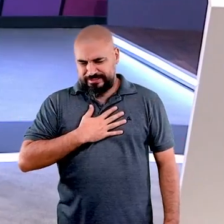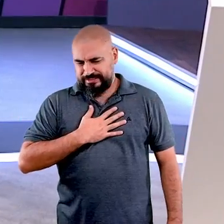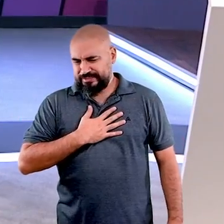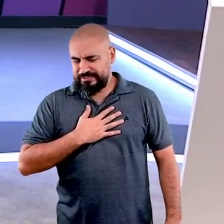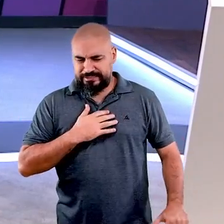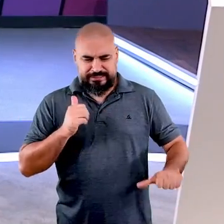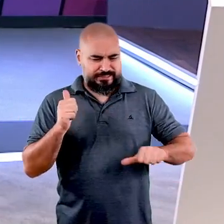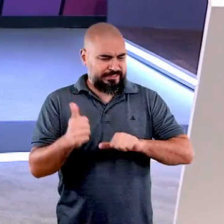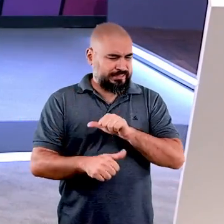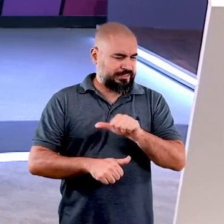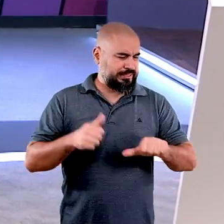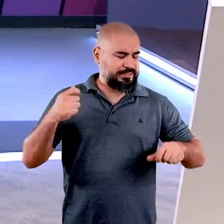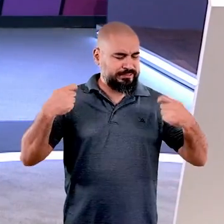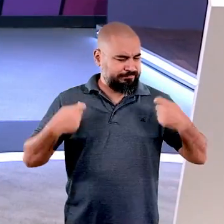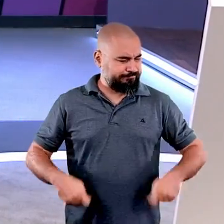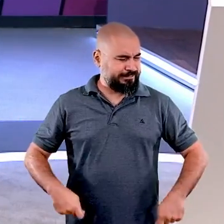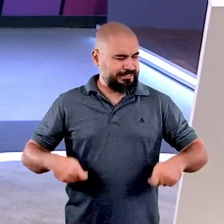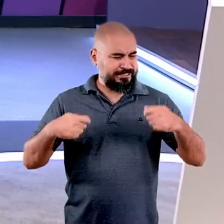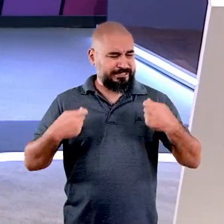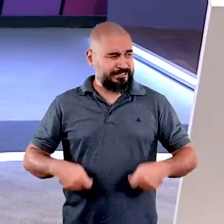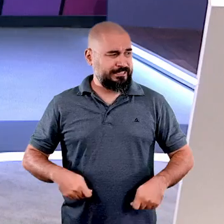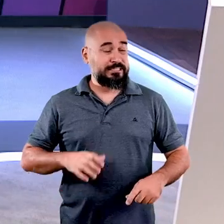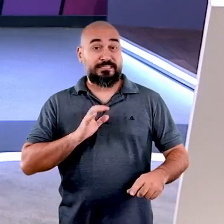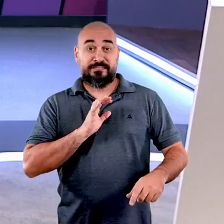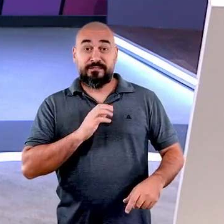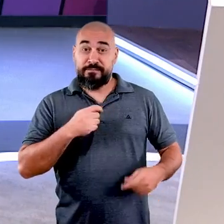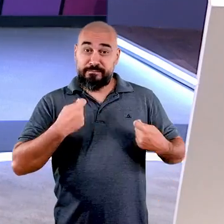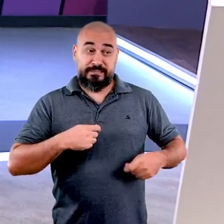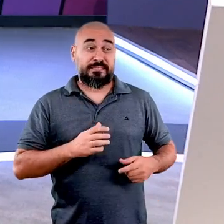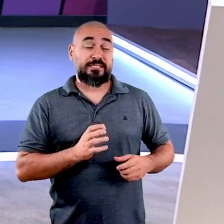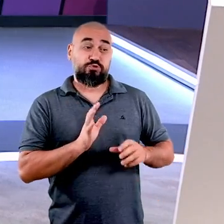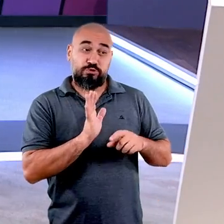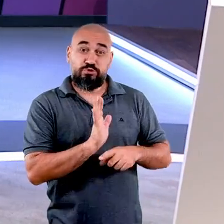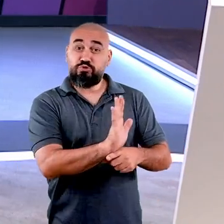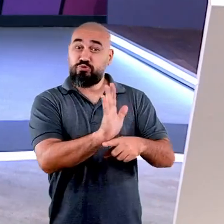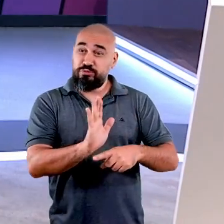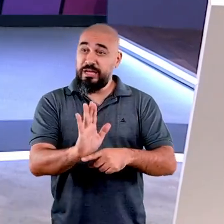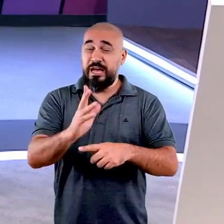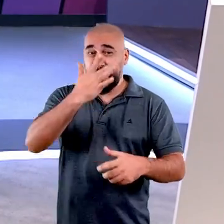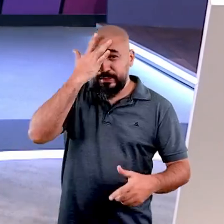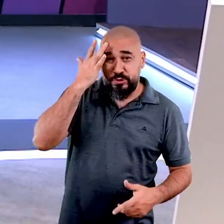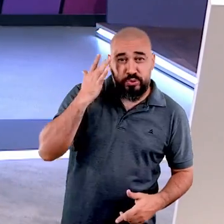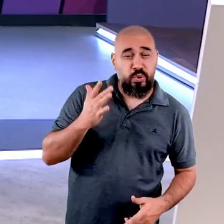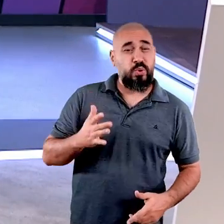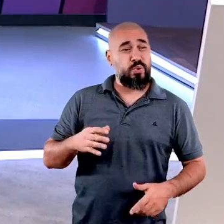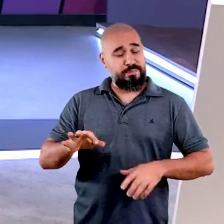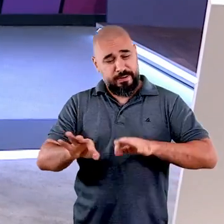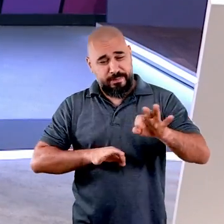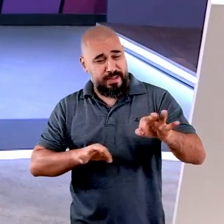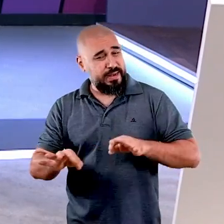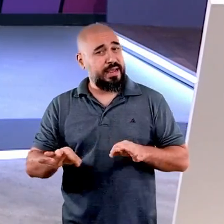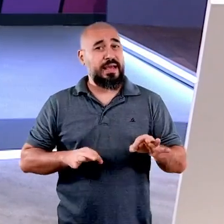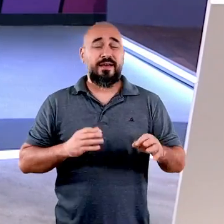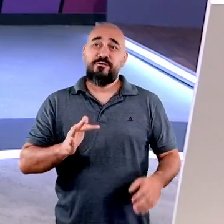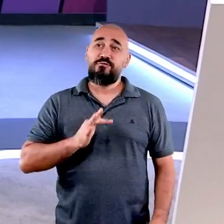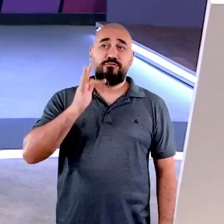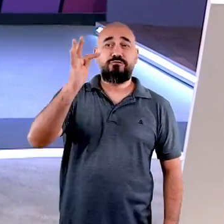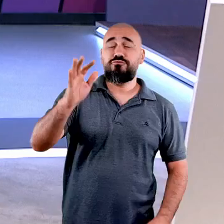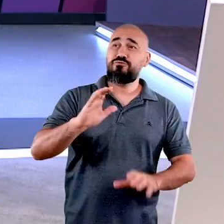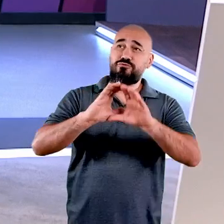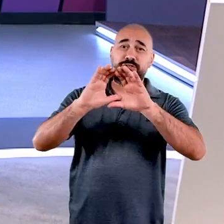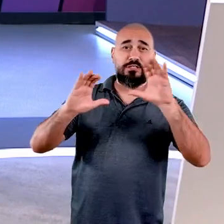seja uma vida que influencie outras pessoas a entenderem e compreenderem o amor de Cristo e se prepararem também para a